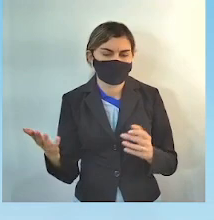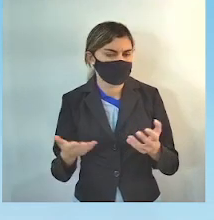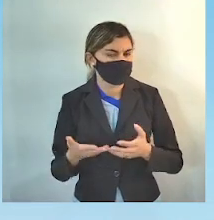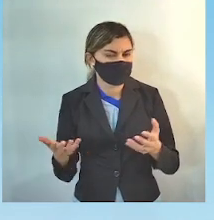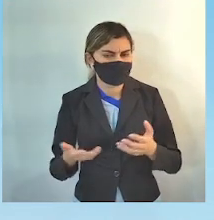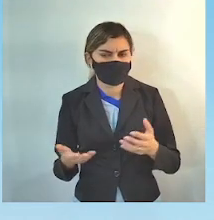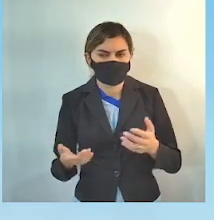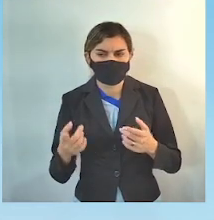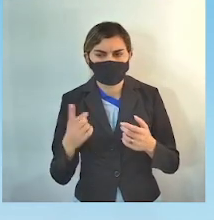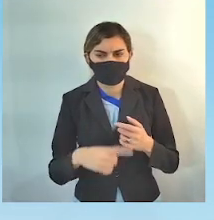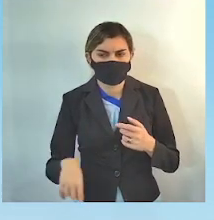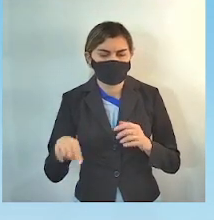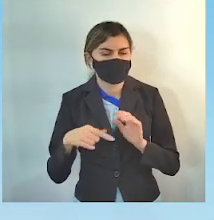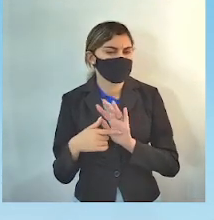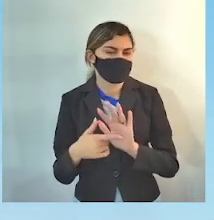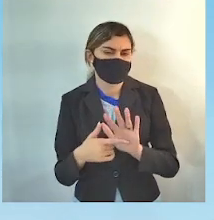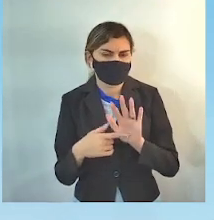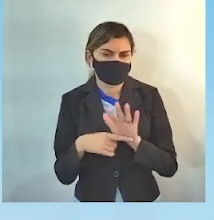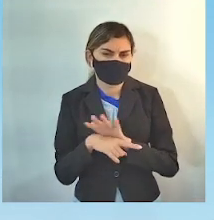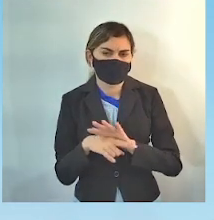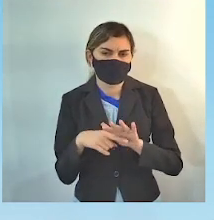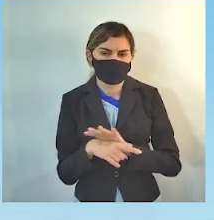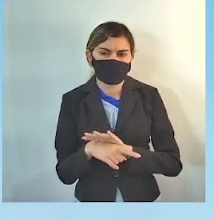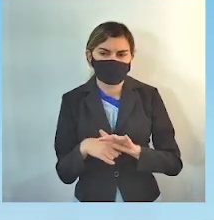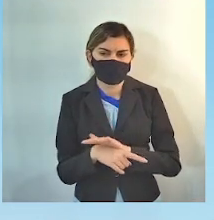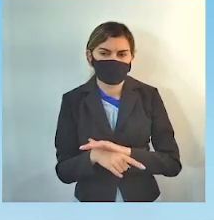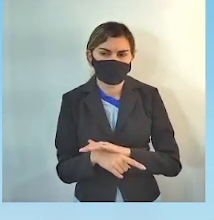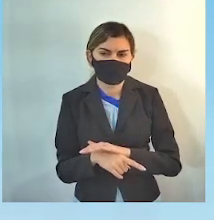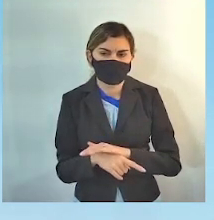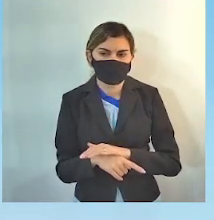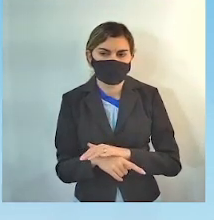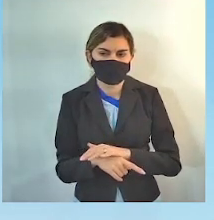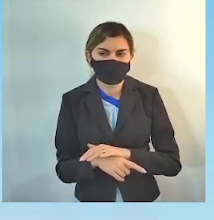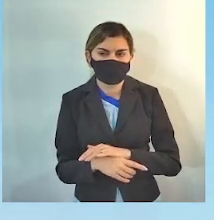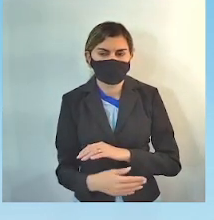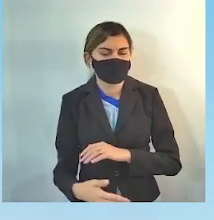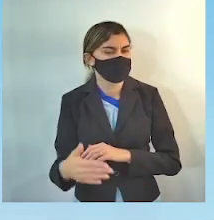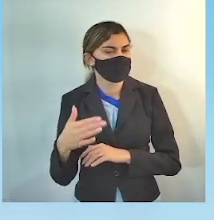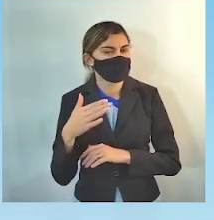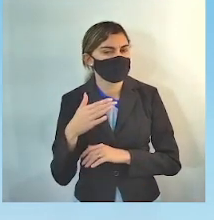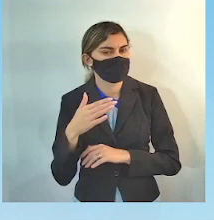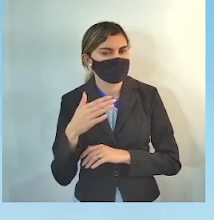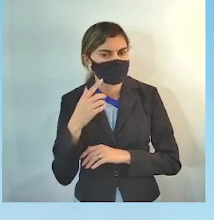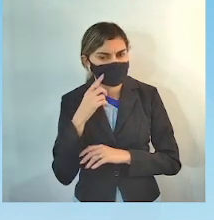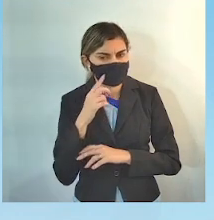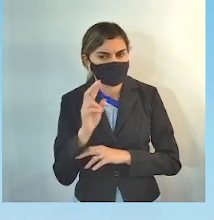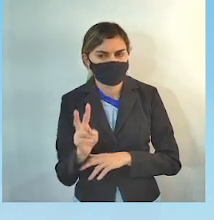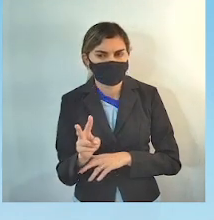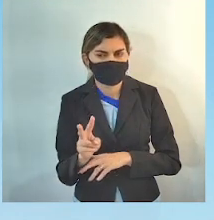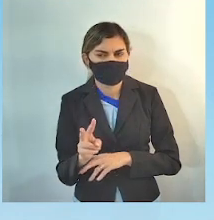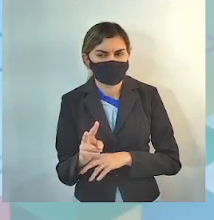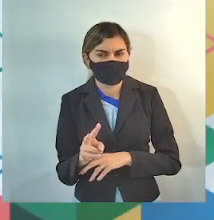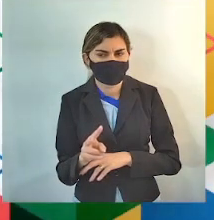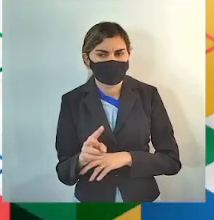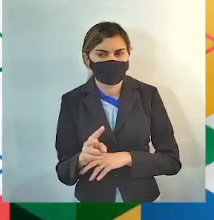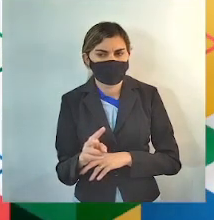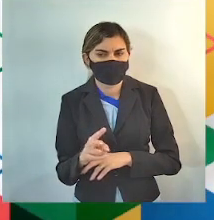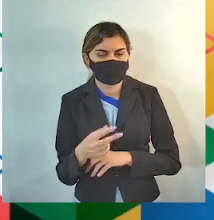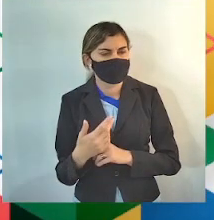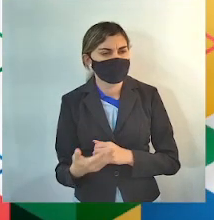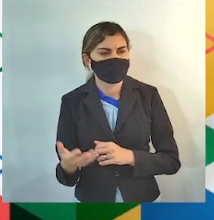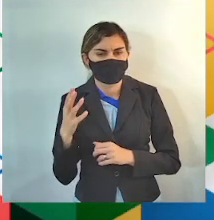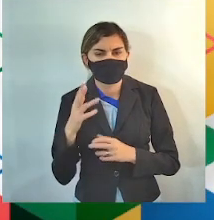Agora, nós vamos analisar a short test, né, um pequeno texto,